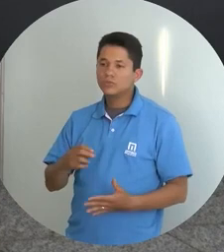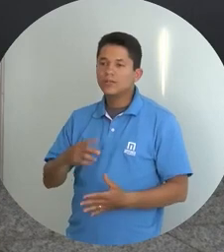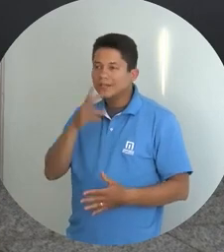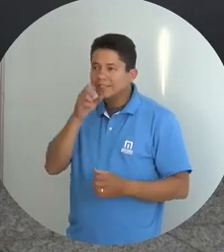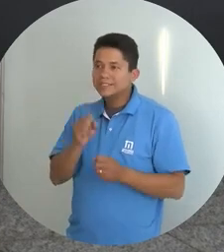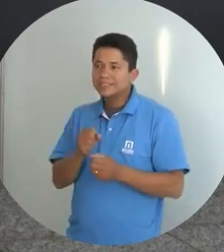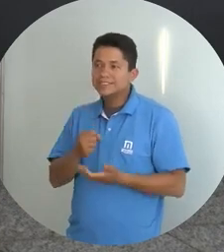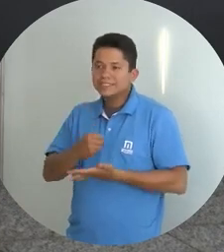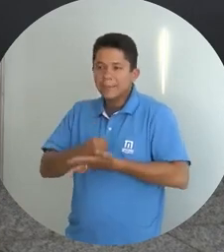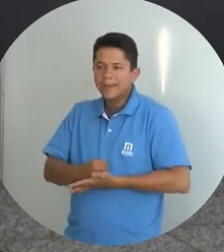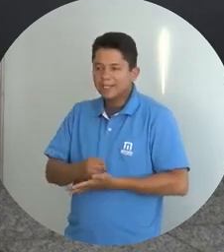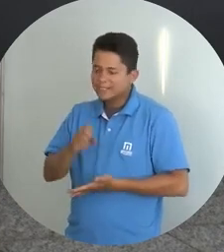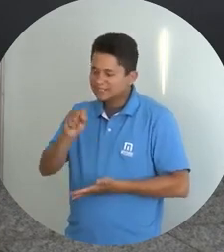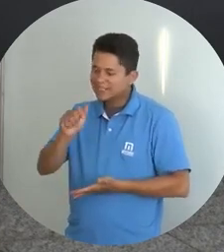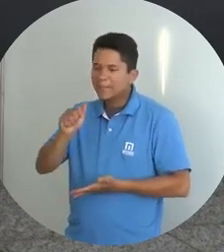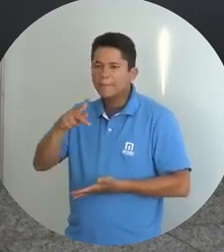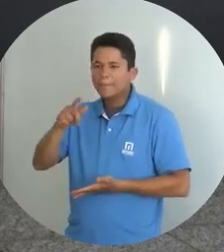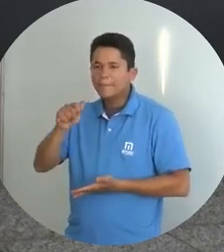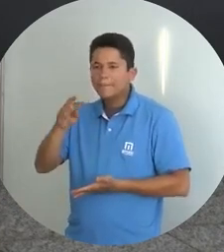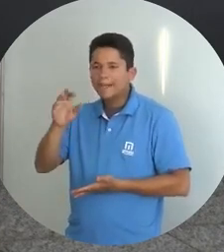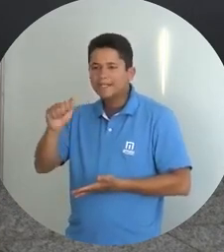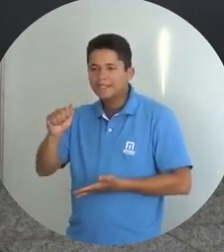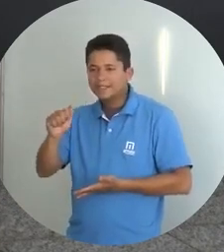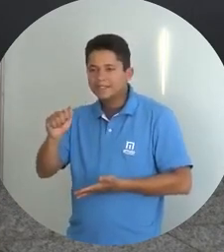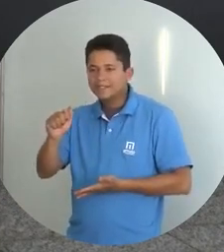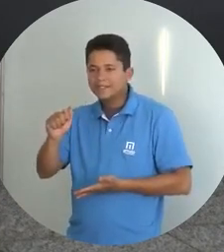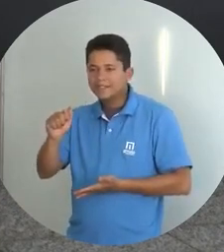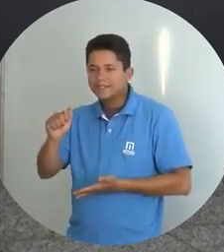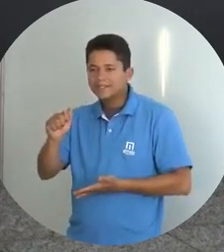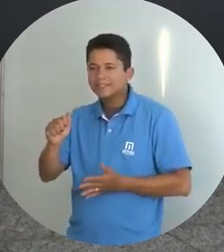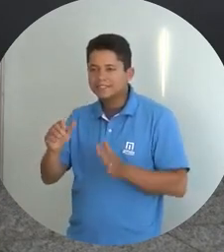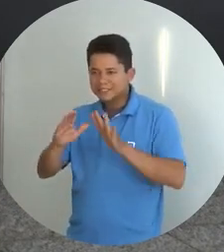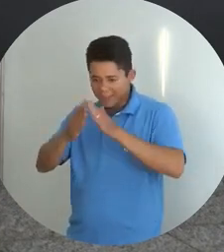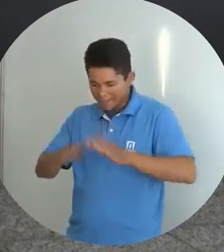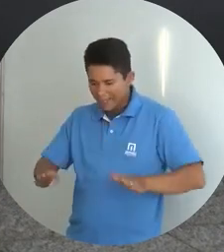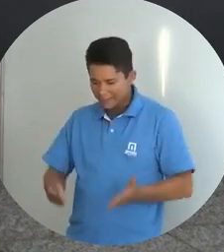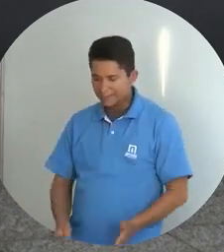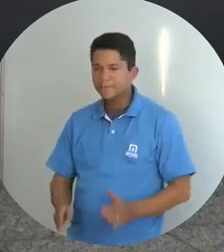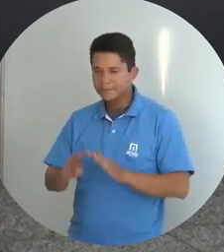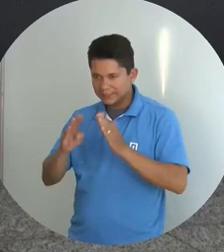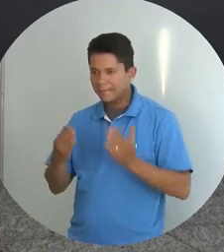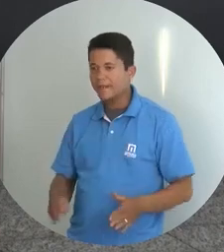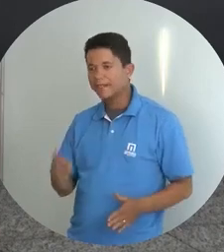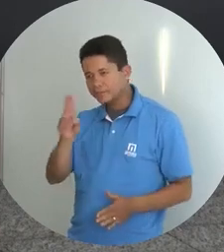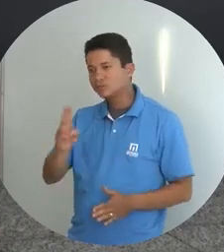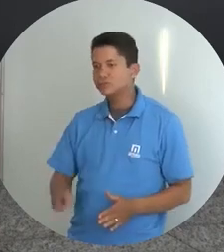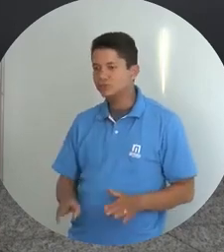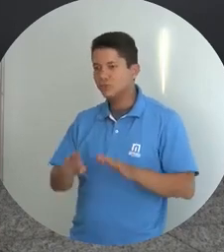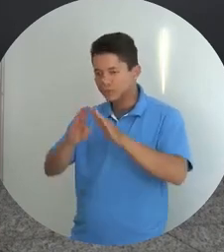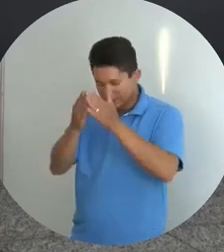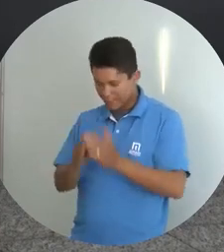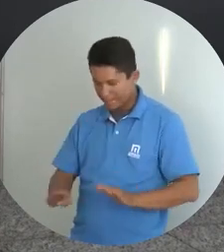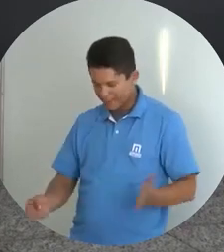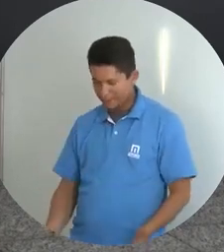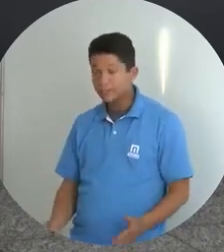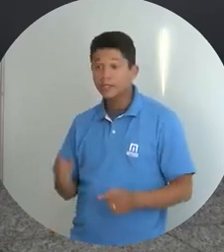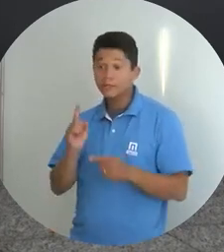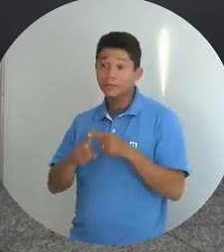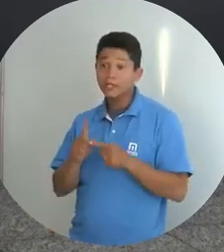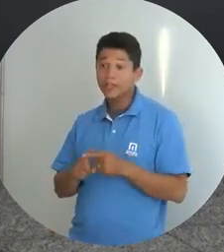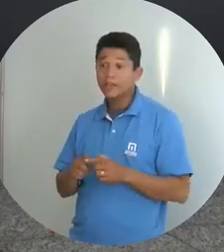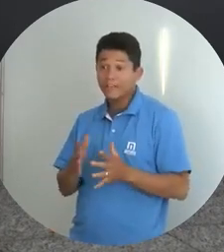inviabilizou completamente a obra, porque ele abriria buracos enormes aqui